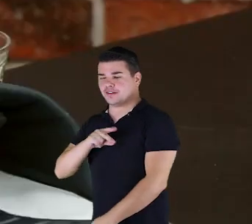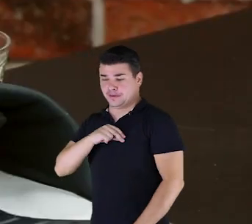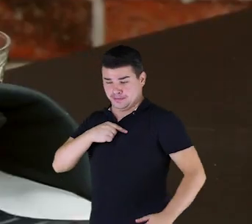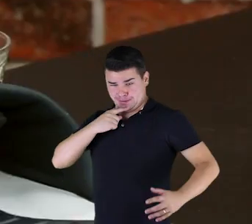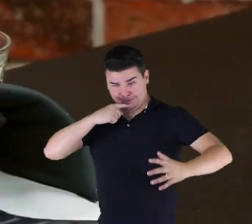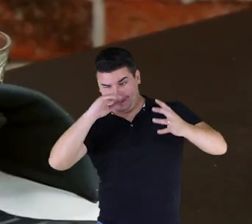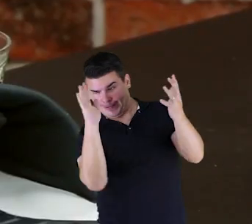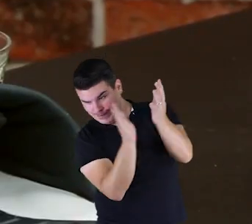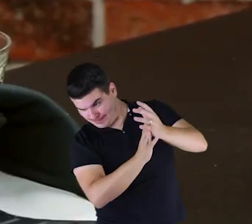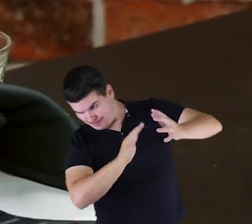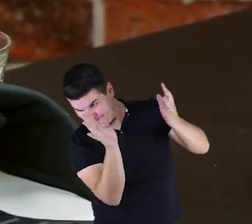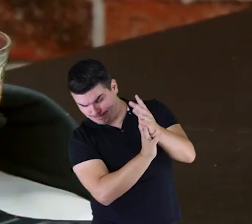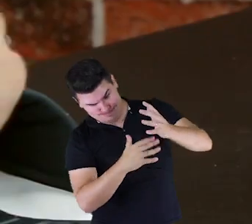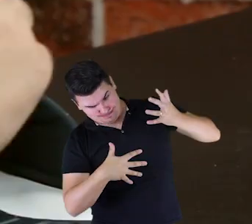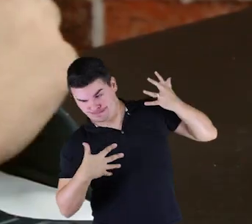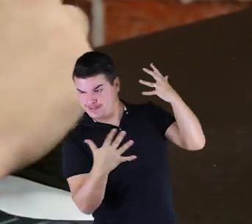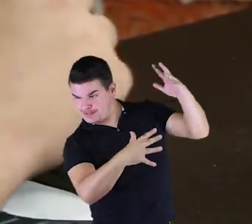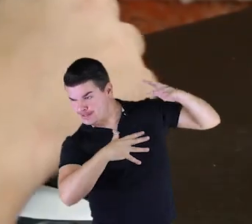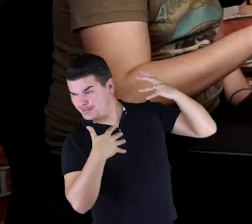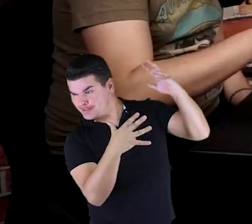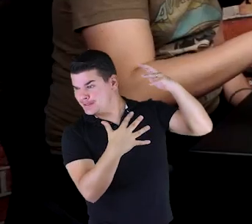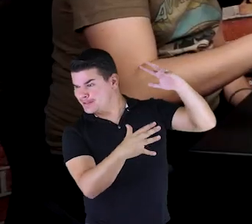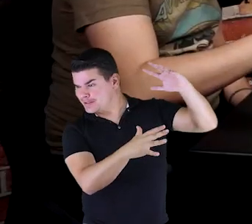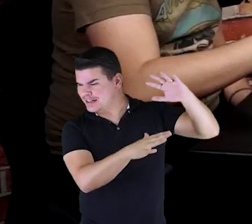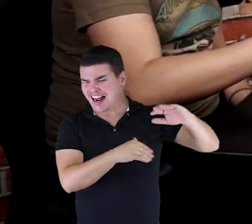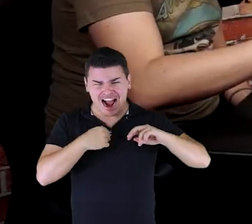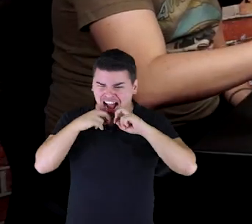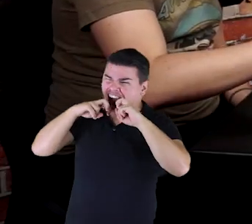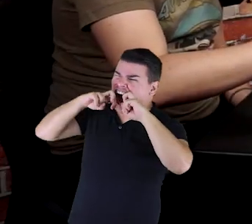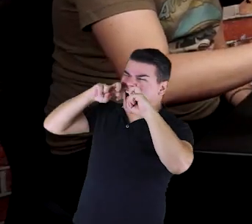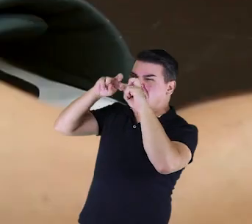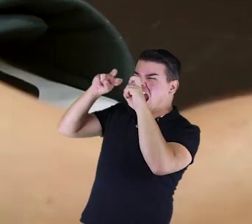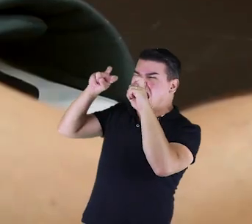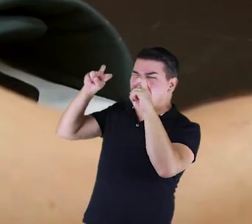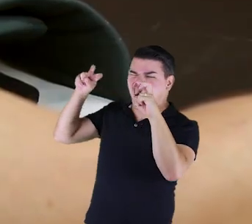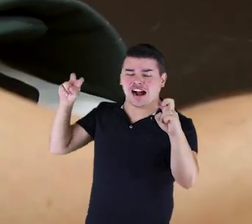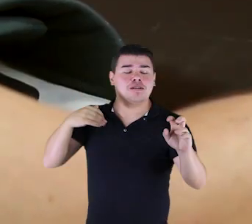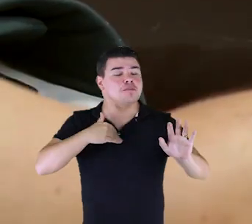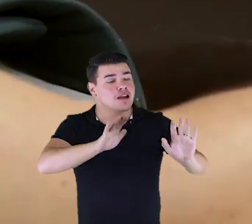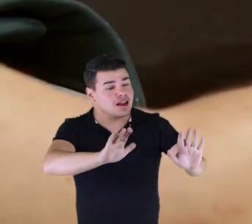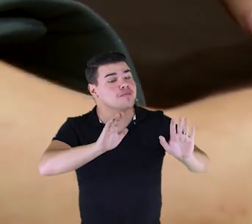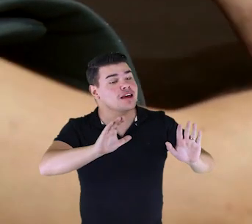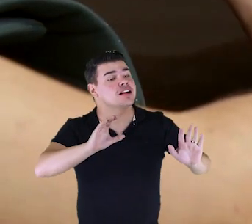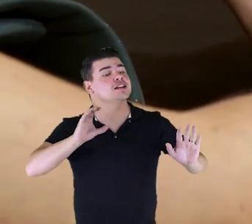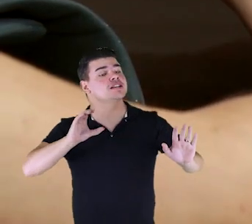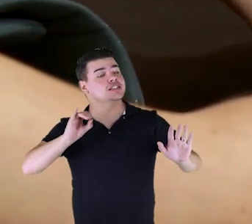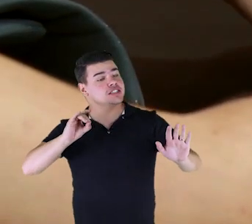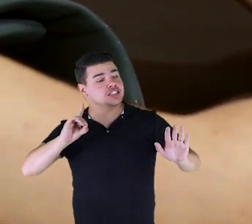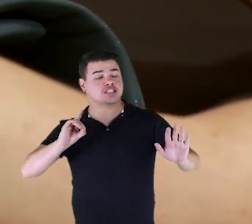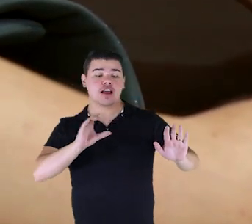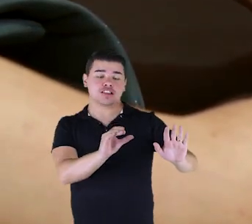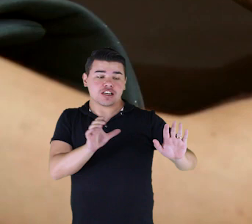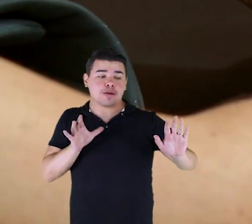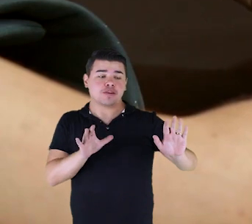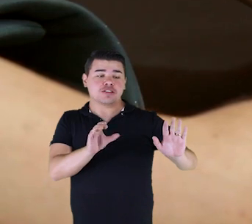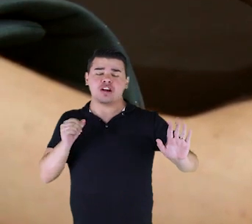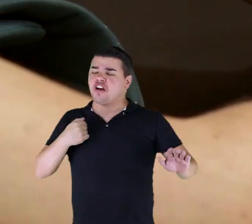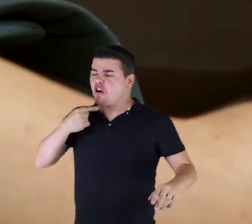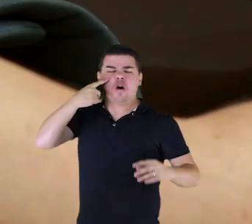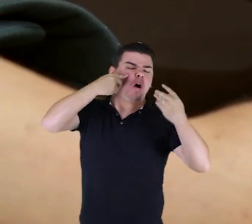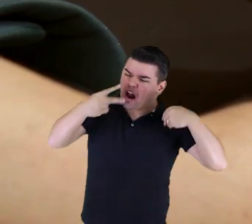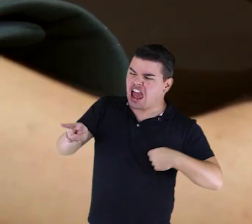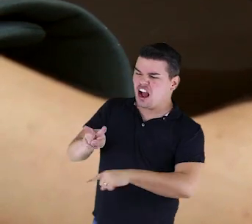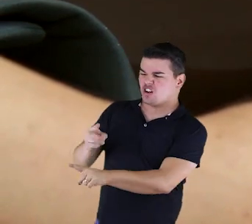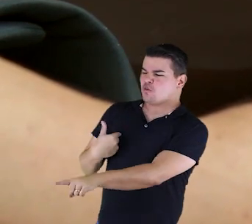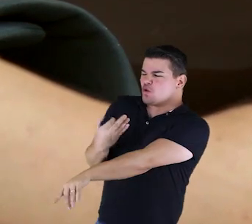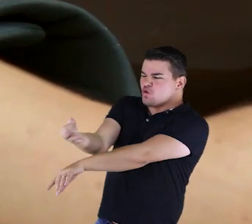e a torre balança. Ele o retira. Peraí, Cid, peraí. te olhar, tira a mão. Vai te olhar, vai tomar no cu,